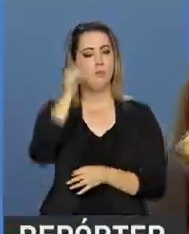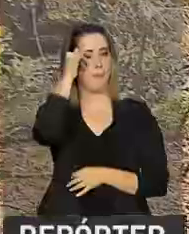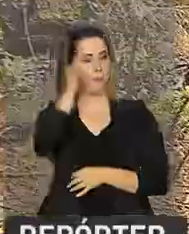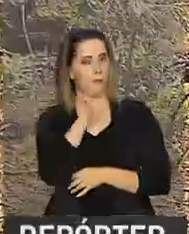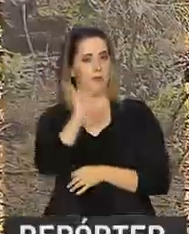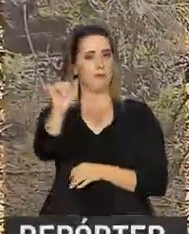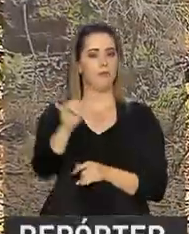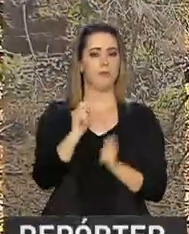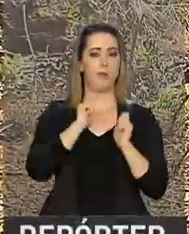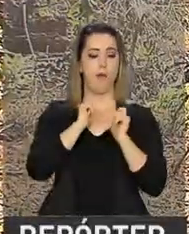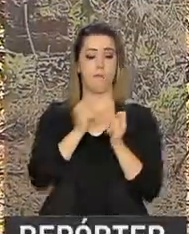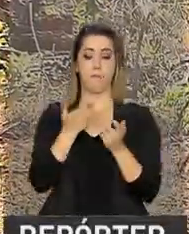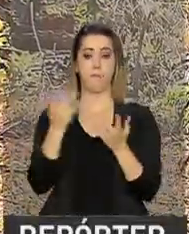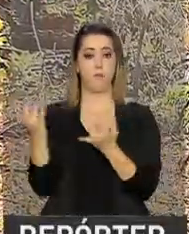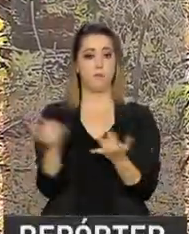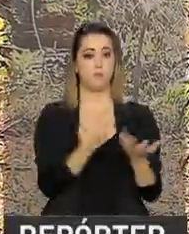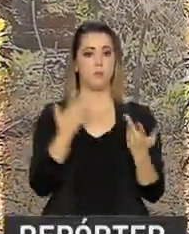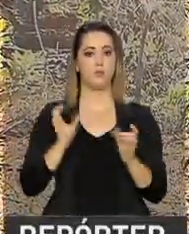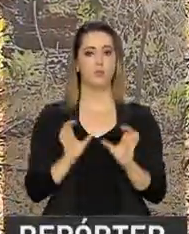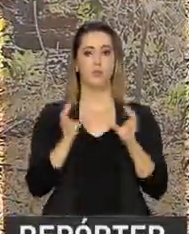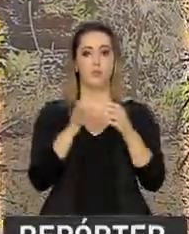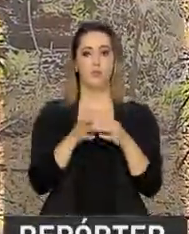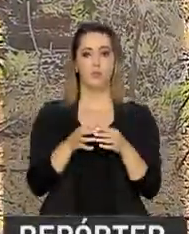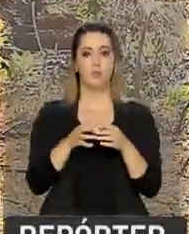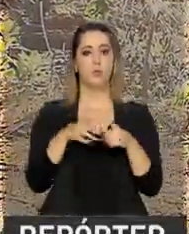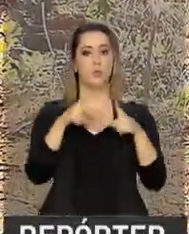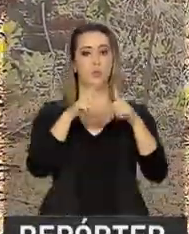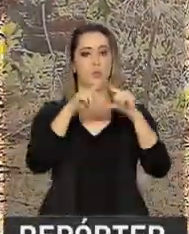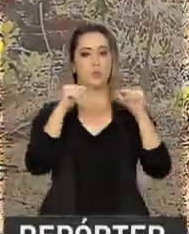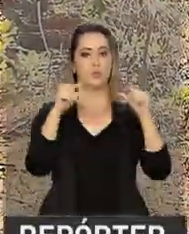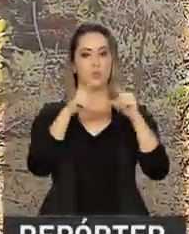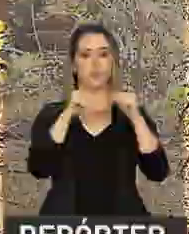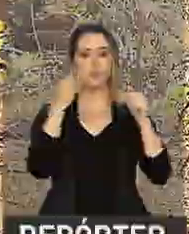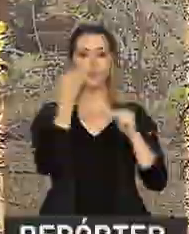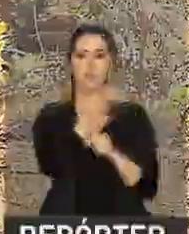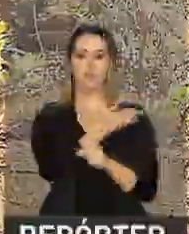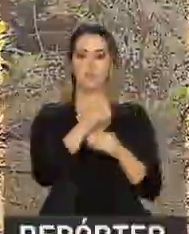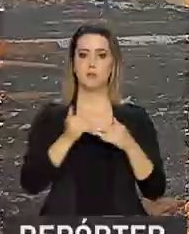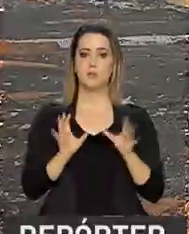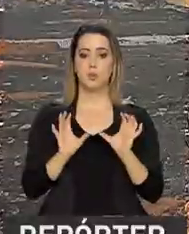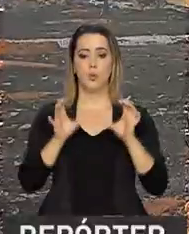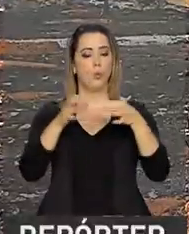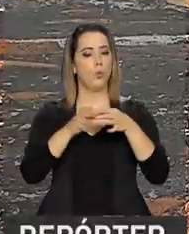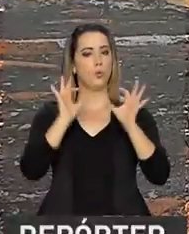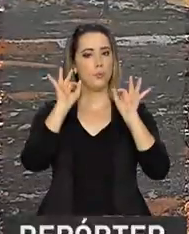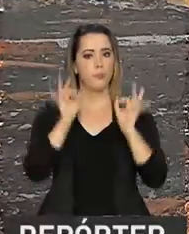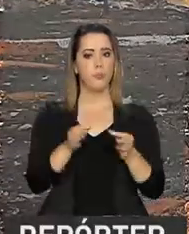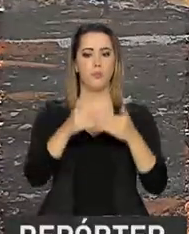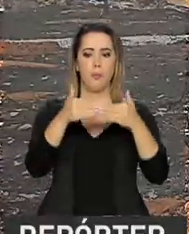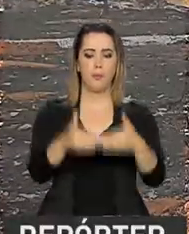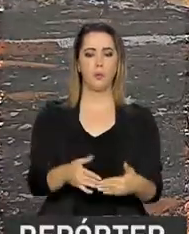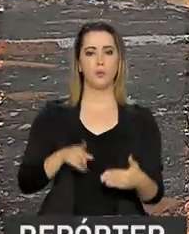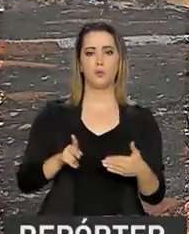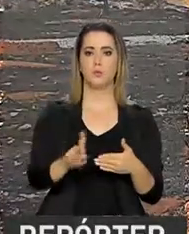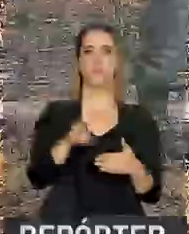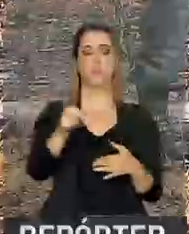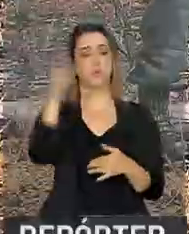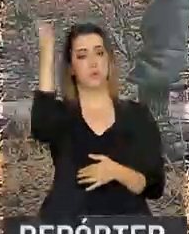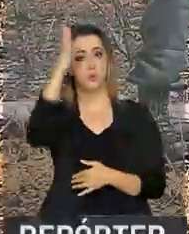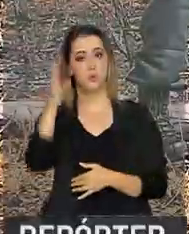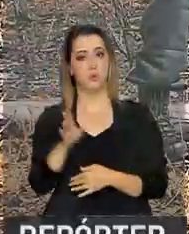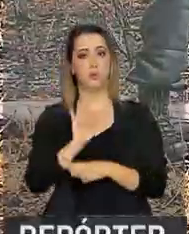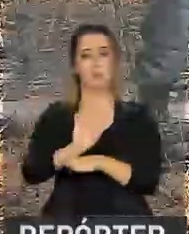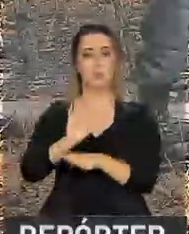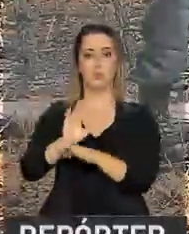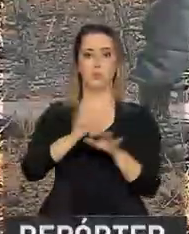incêndios esse grupo de brasília é chamado de brigada de pronto emprego e atua em todo o país em